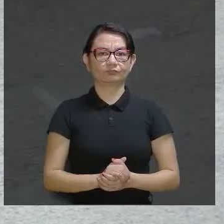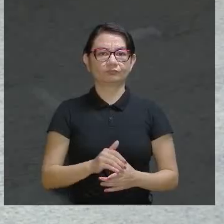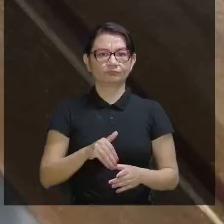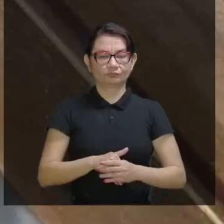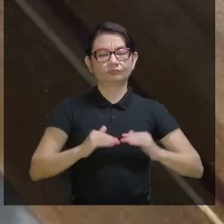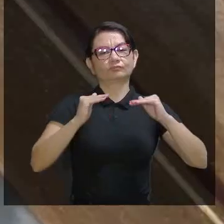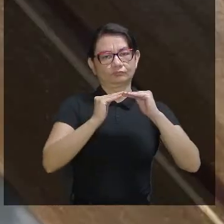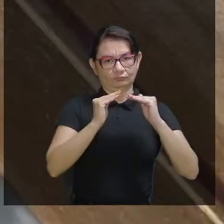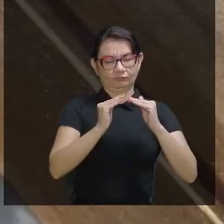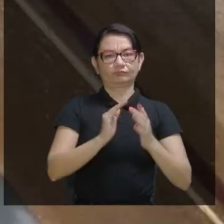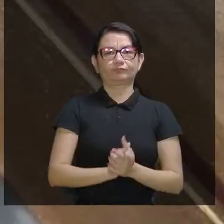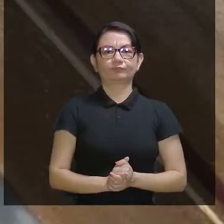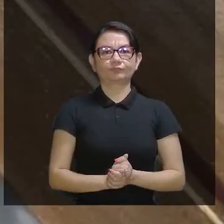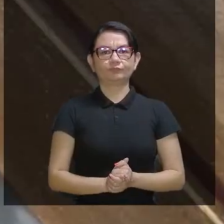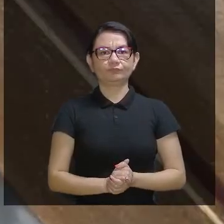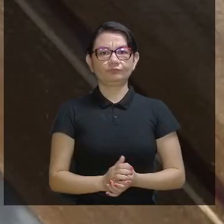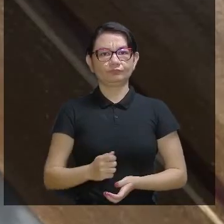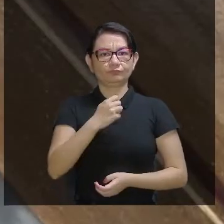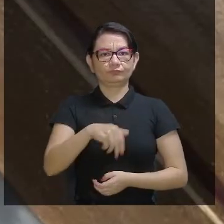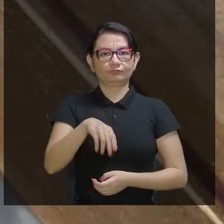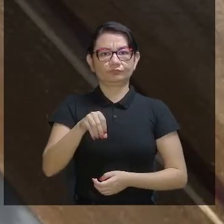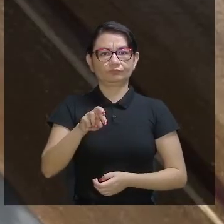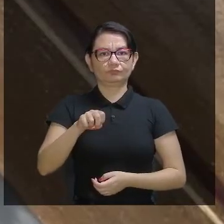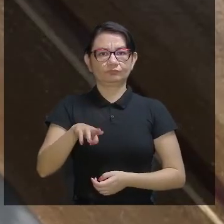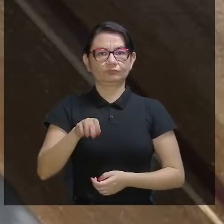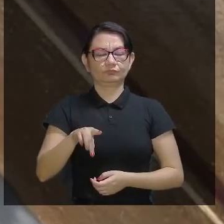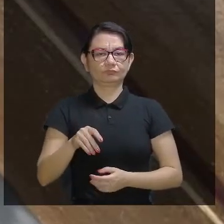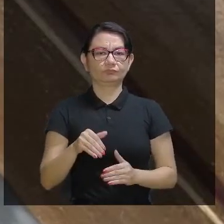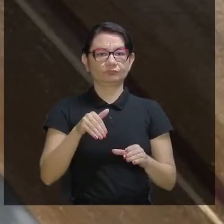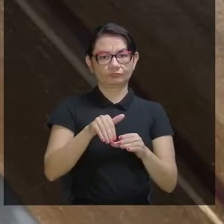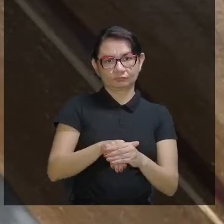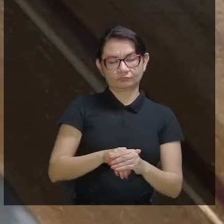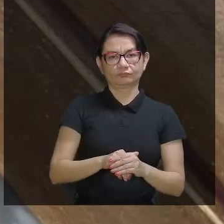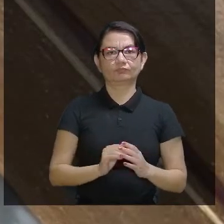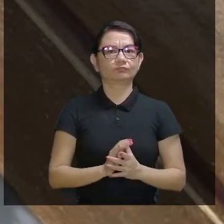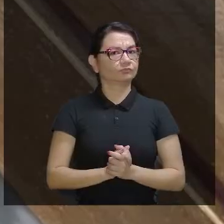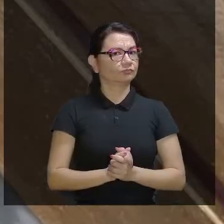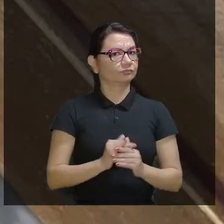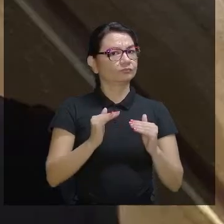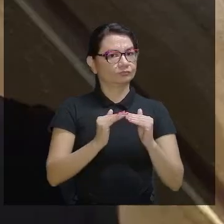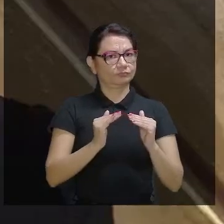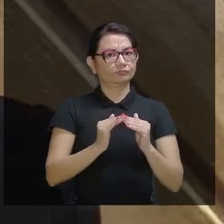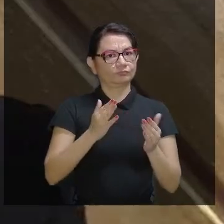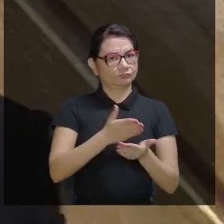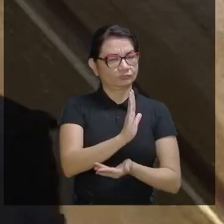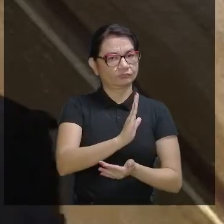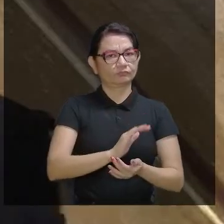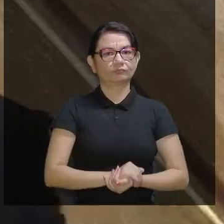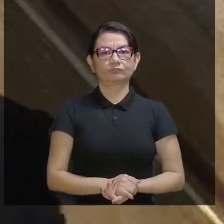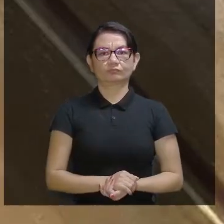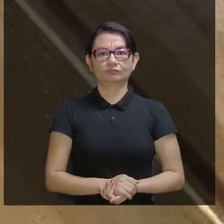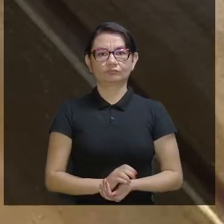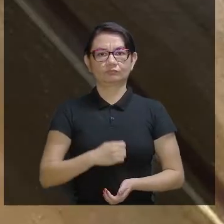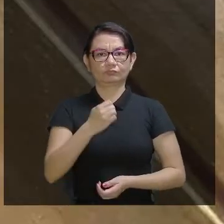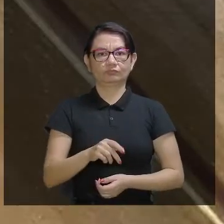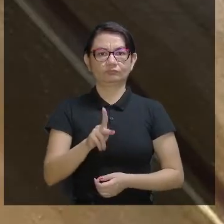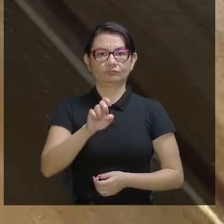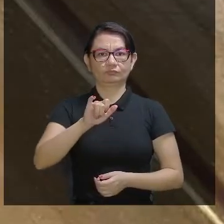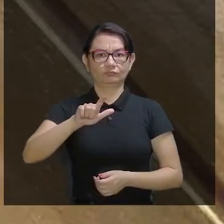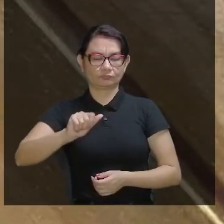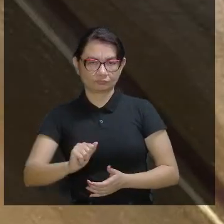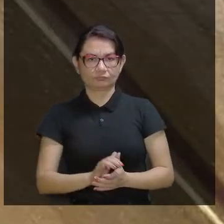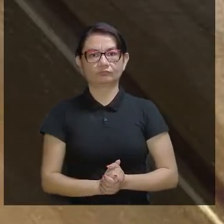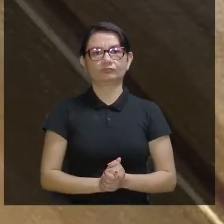Acompanhe, presidente. Juiz Normande Souza? Senhor presidente, também pela aprovação. Juíza Keila